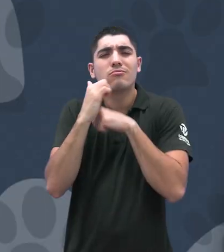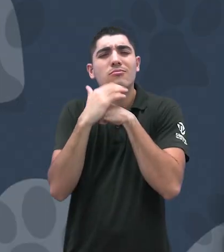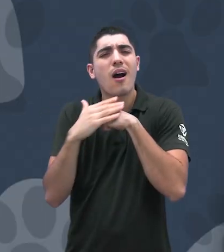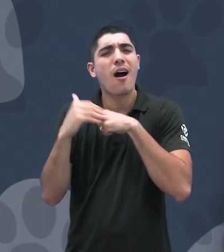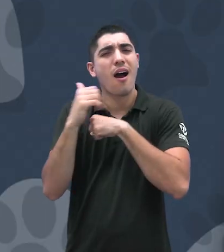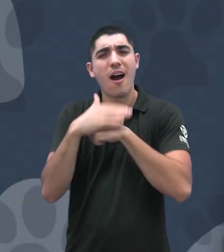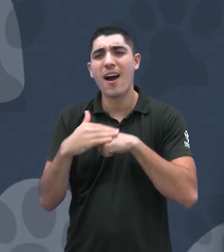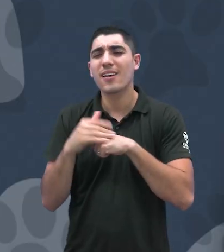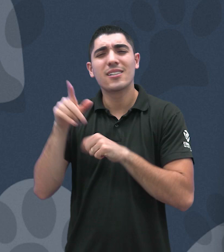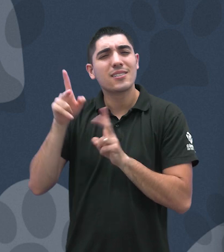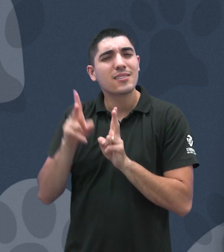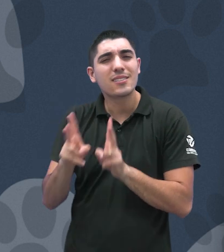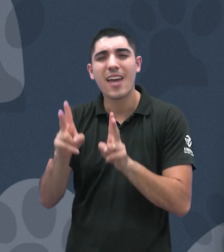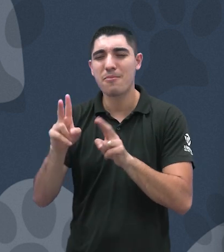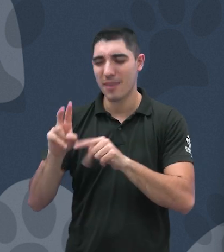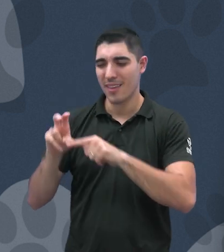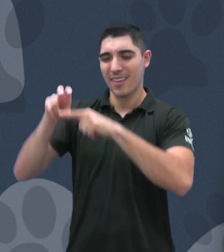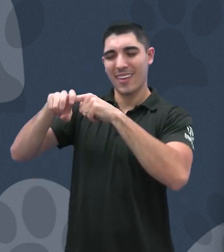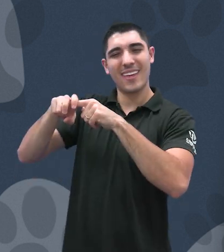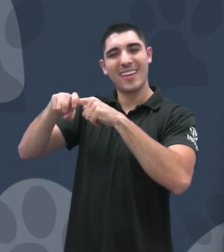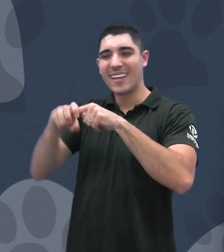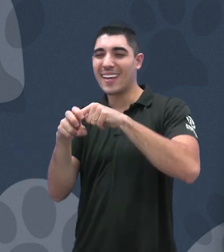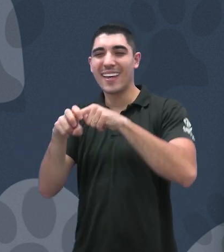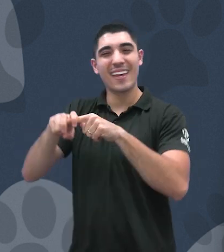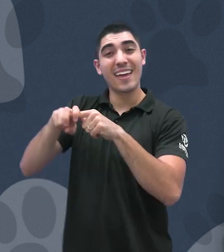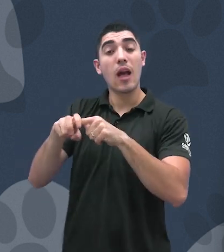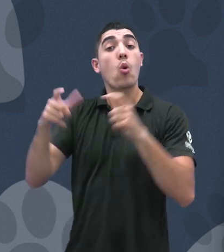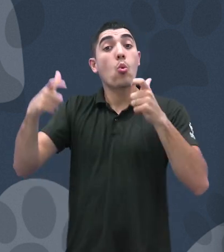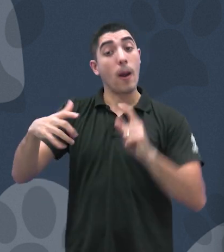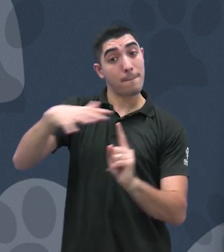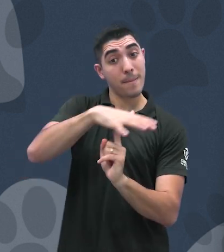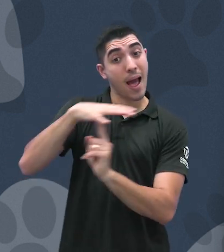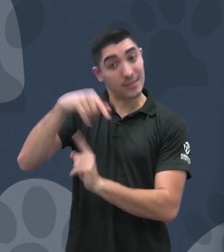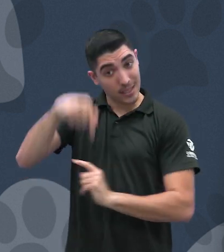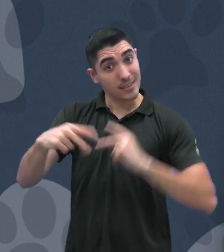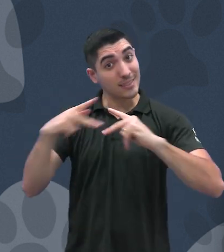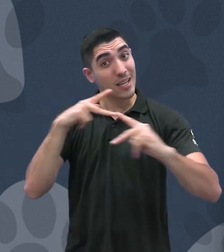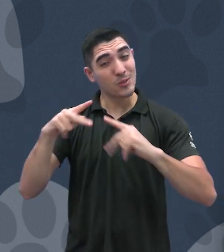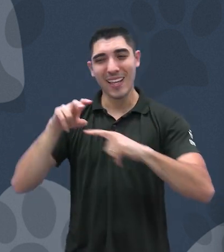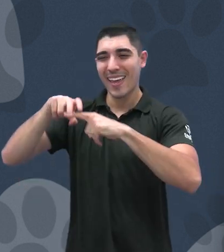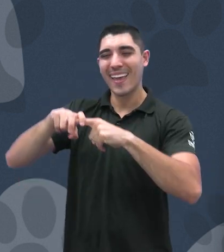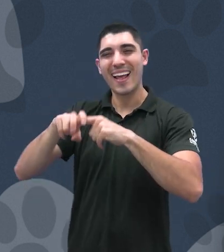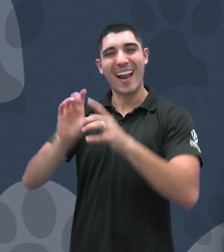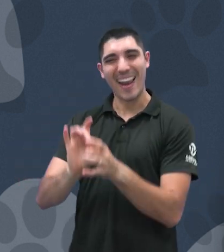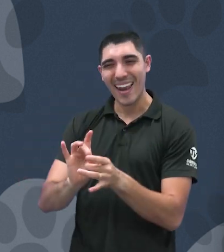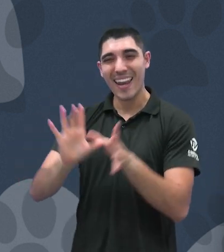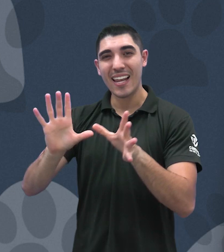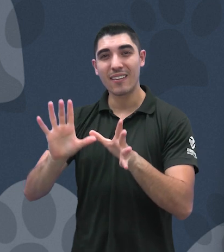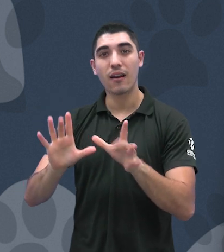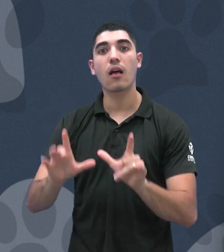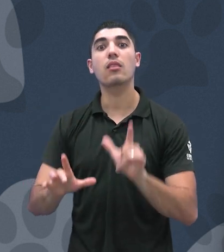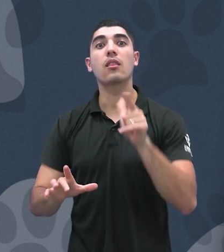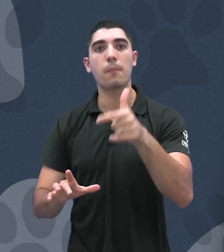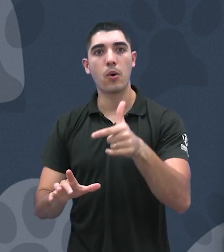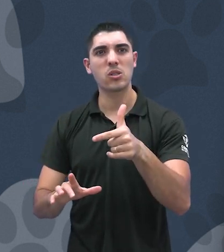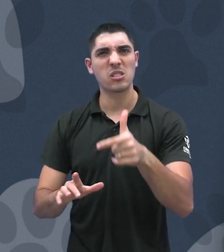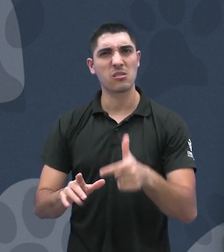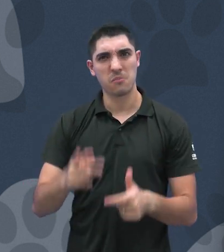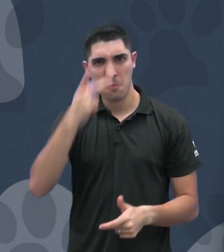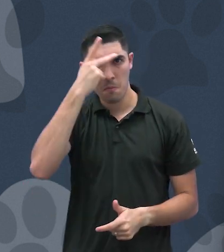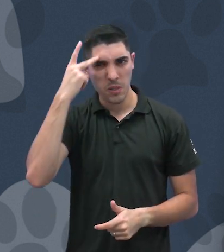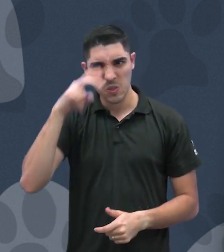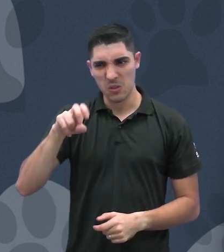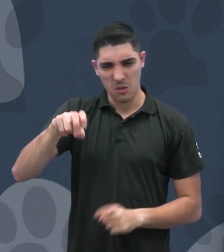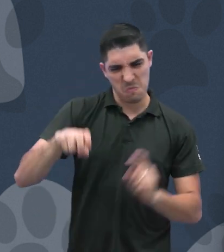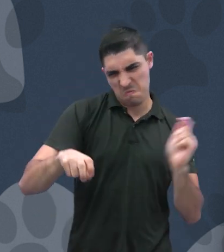conviver e a receber carinho das pessoas, vivia livre numa praça em São José dos Campos. Até que ela